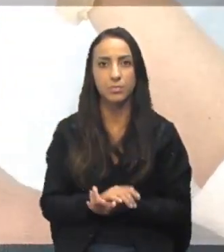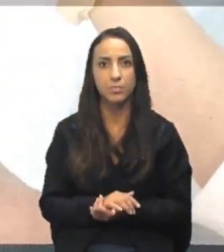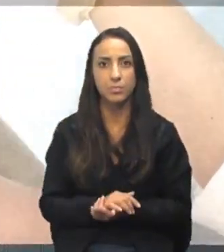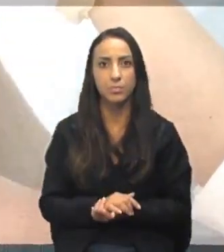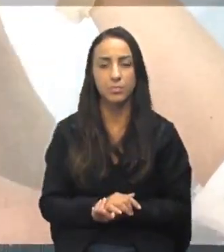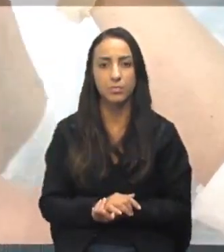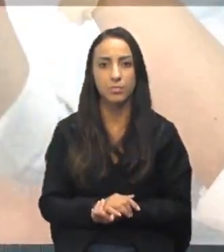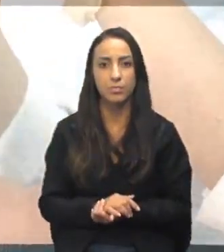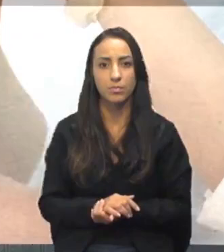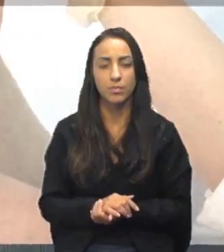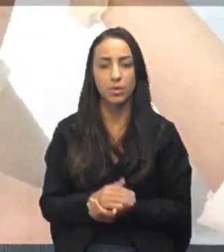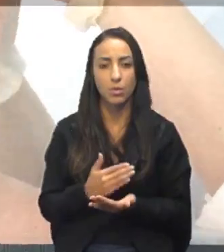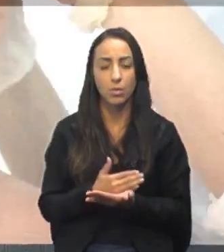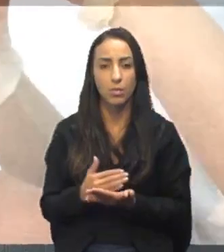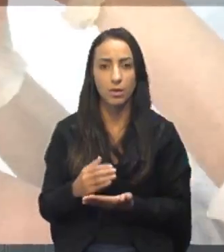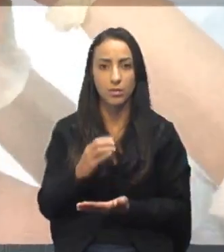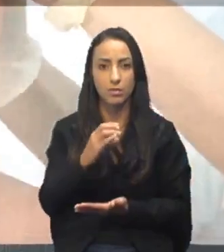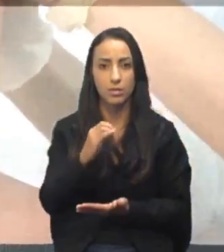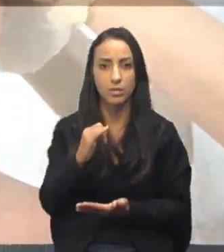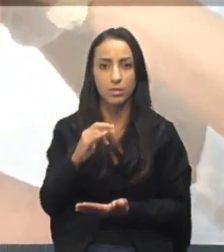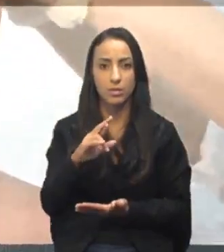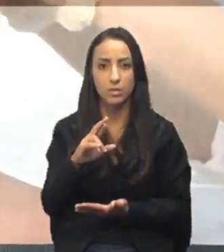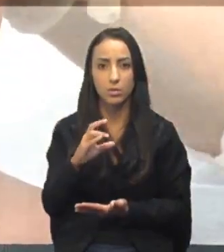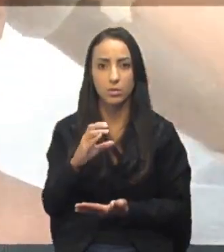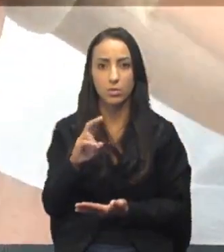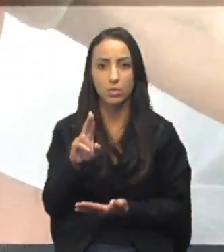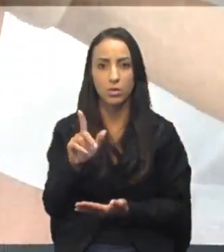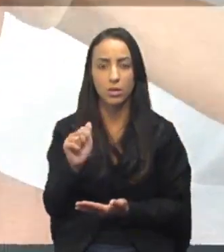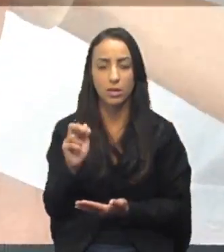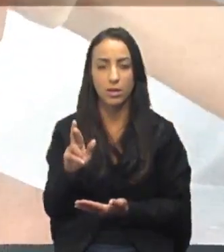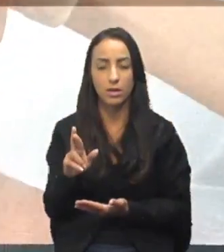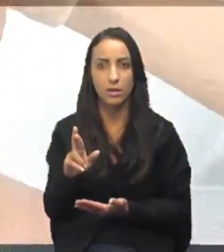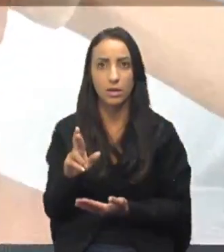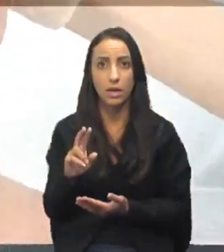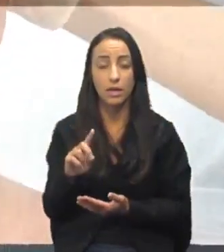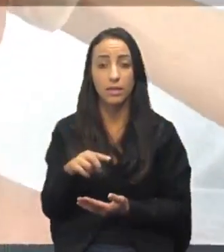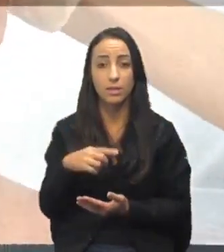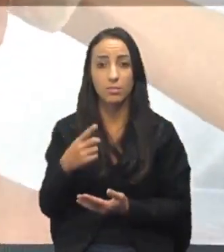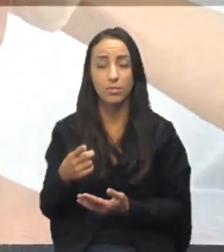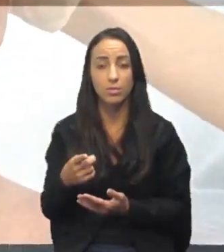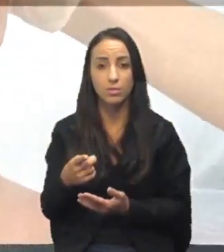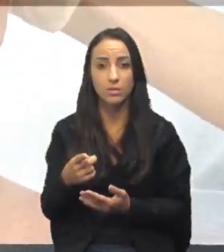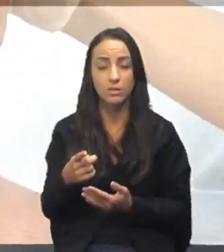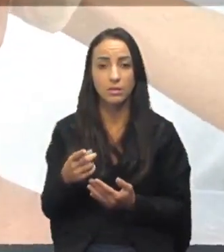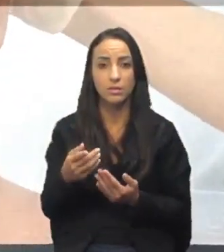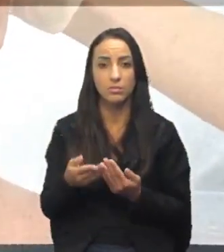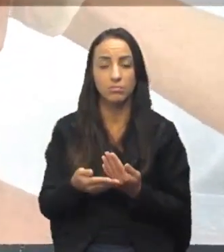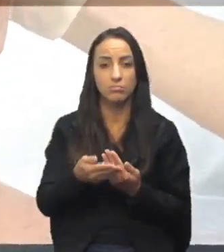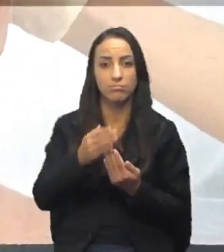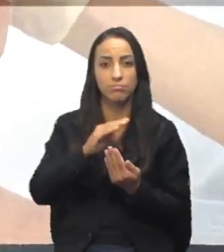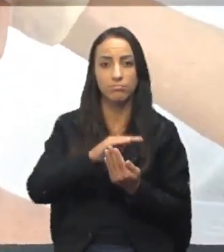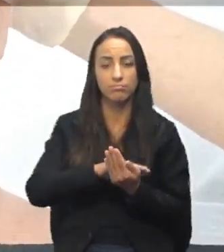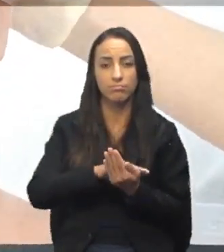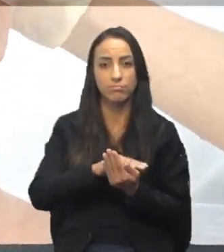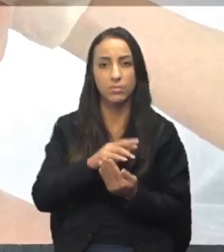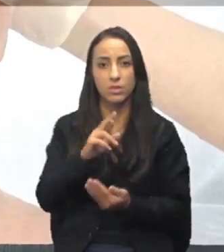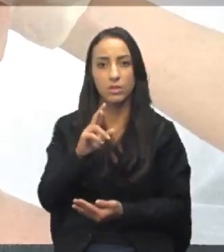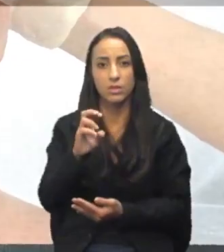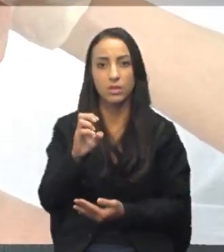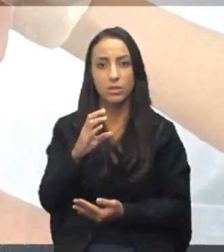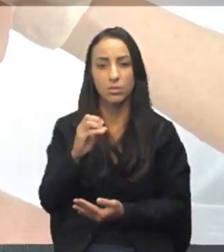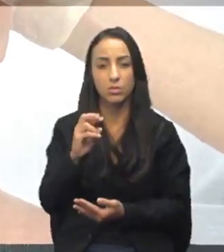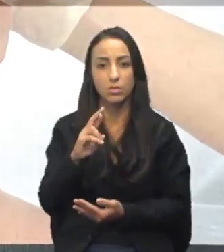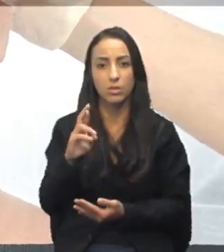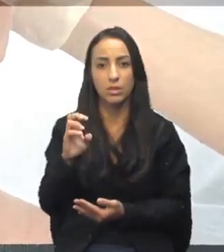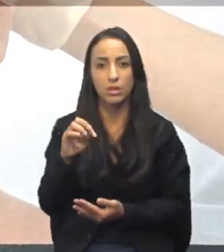bandagem circular e, posteriormente, nós vamos fazer esse movimento recorrente de ir e voltar com